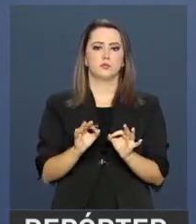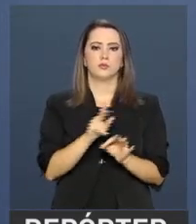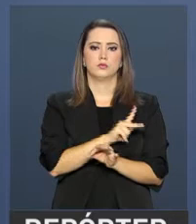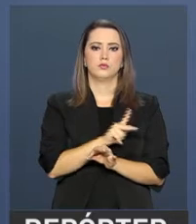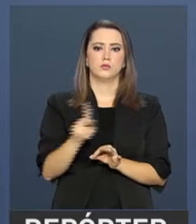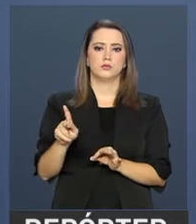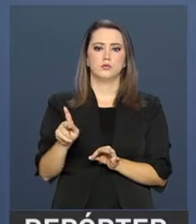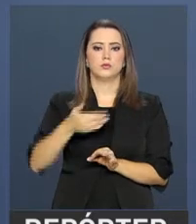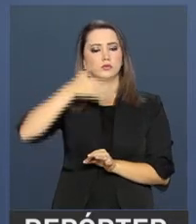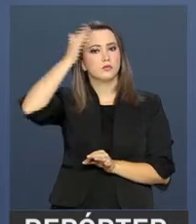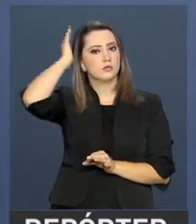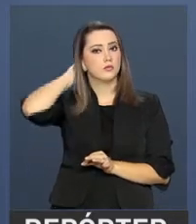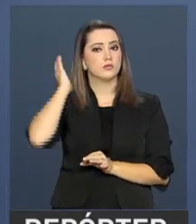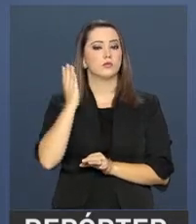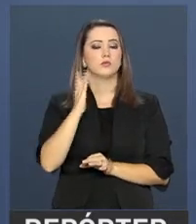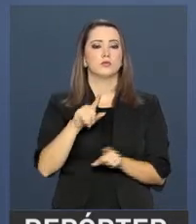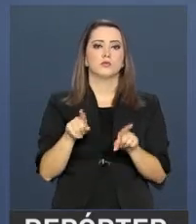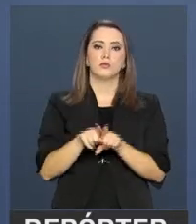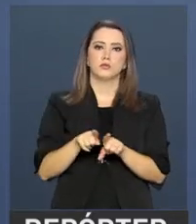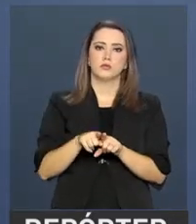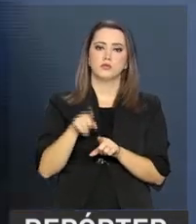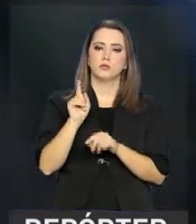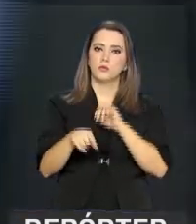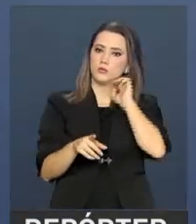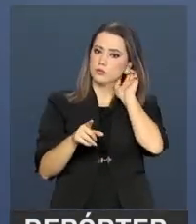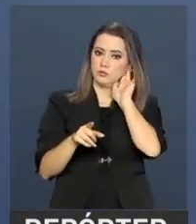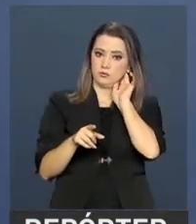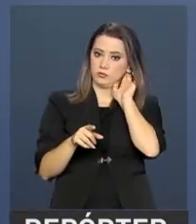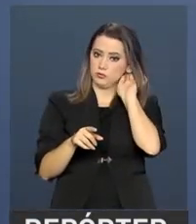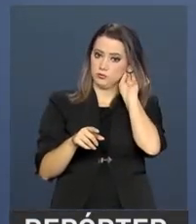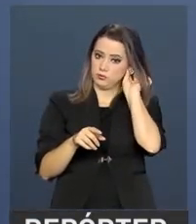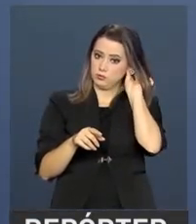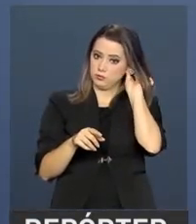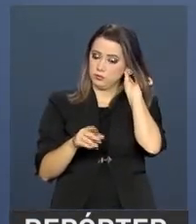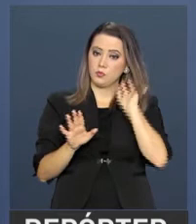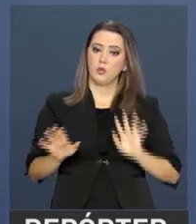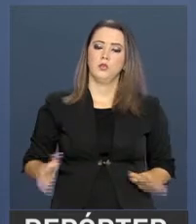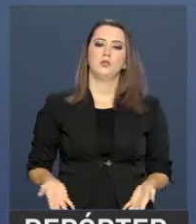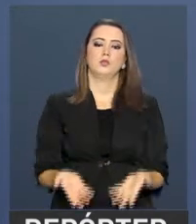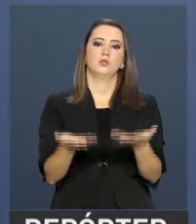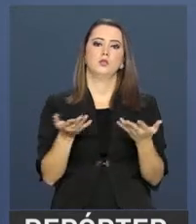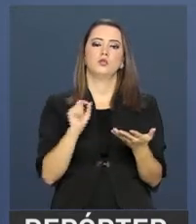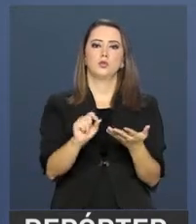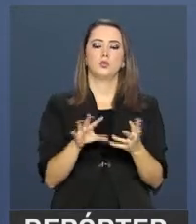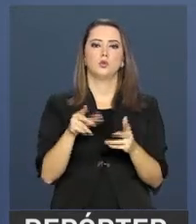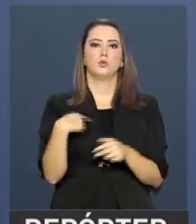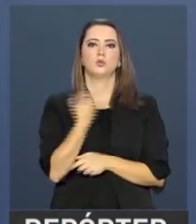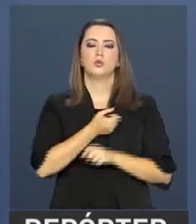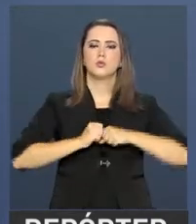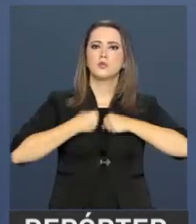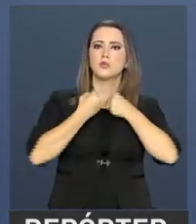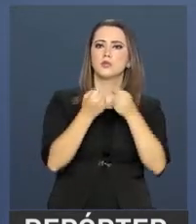presidente da república michel temer que foi um foi aquela pessoa que estimulou diretamente todo esse nosso esforço